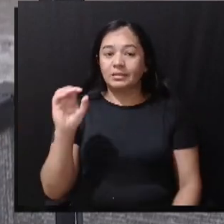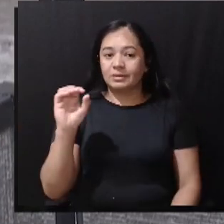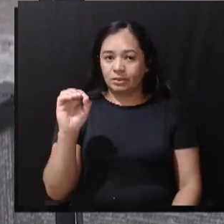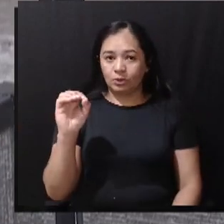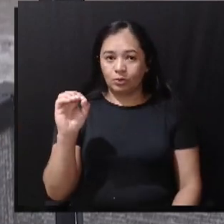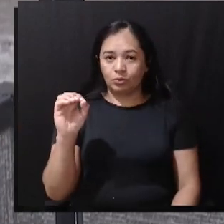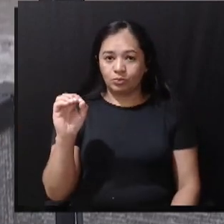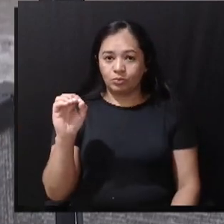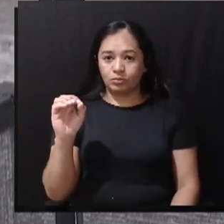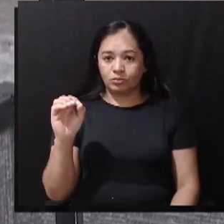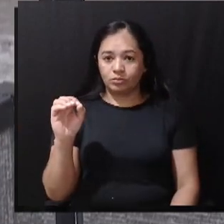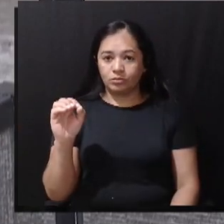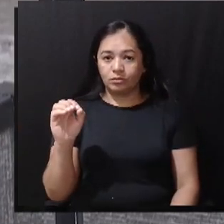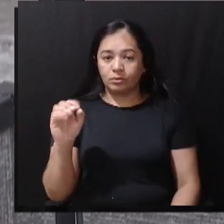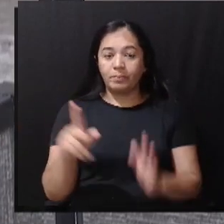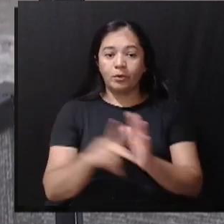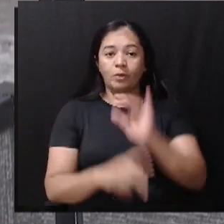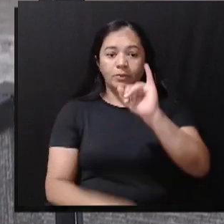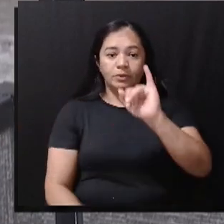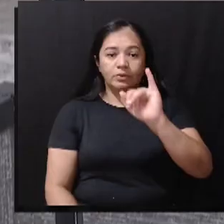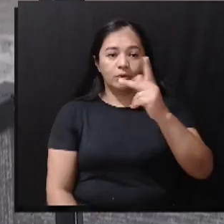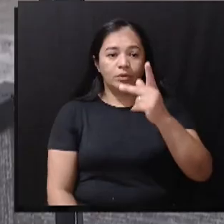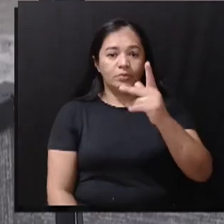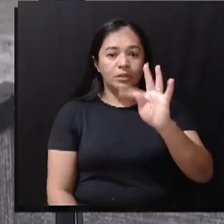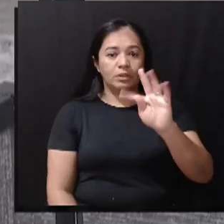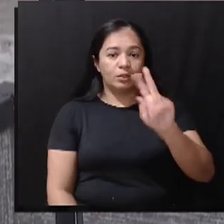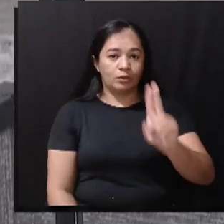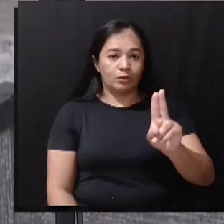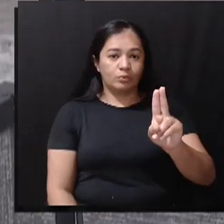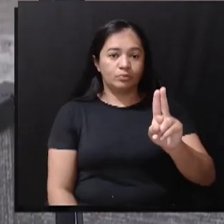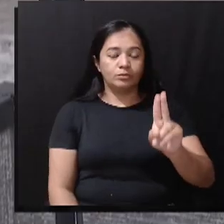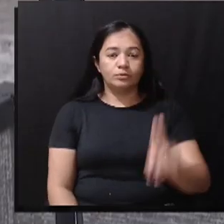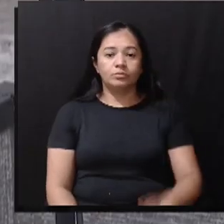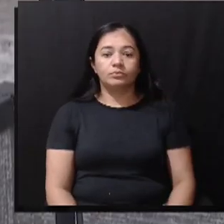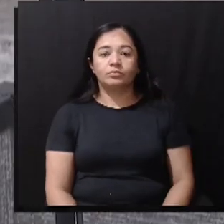o IPTU, ou seja, só será